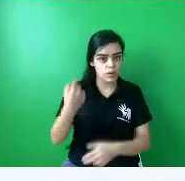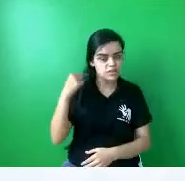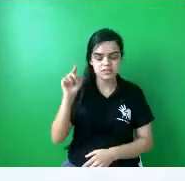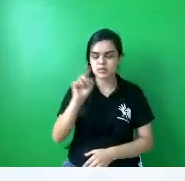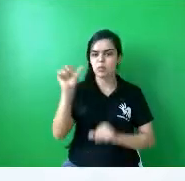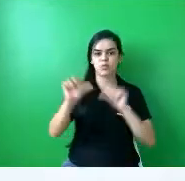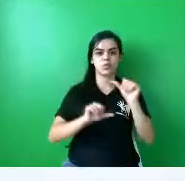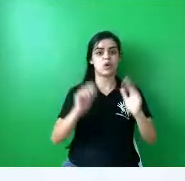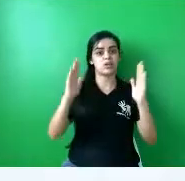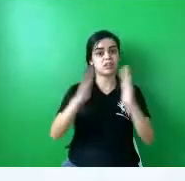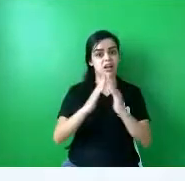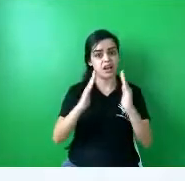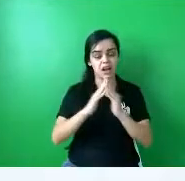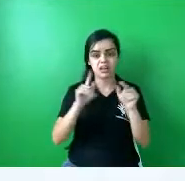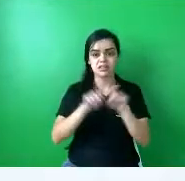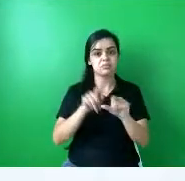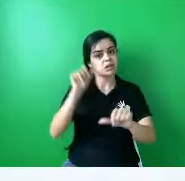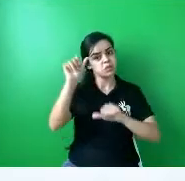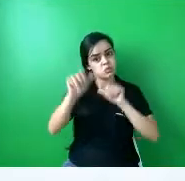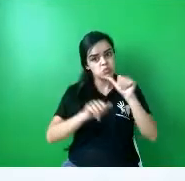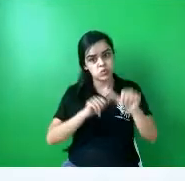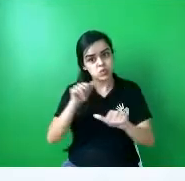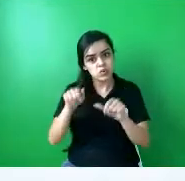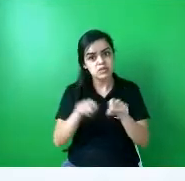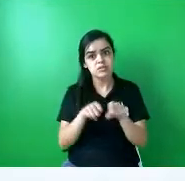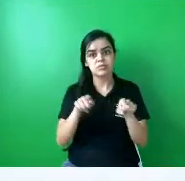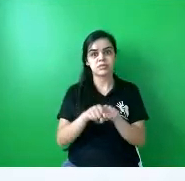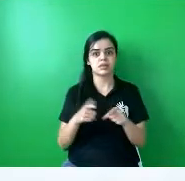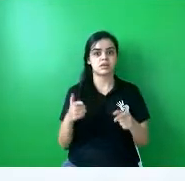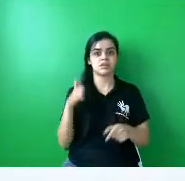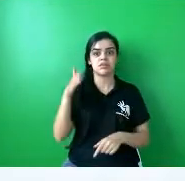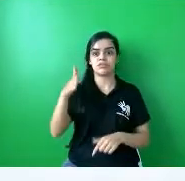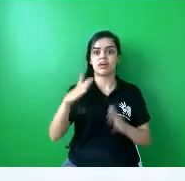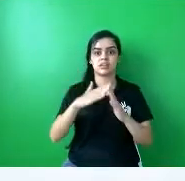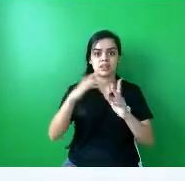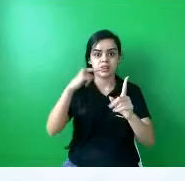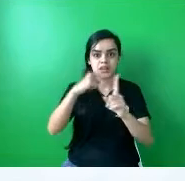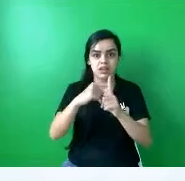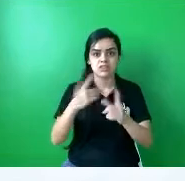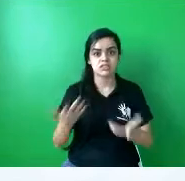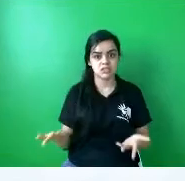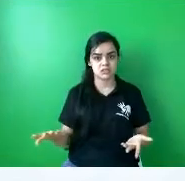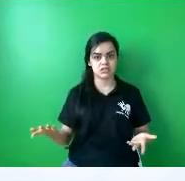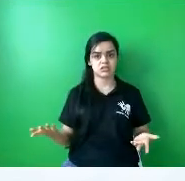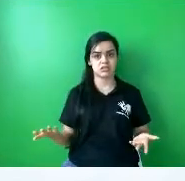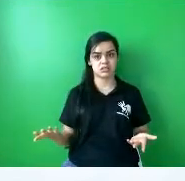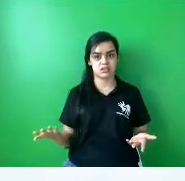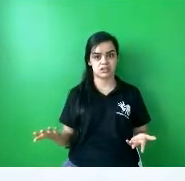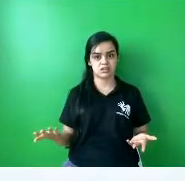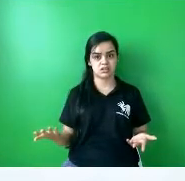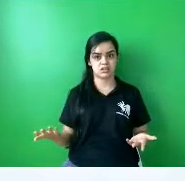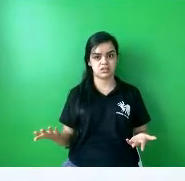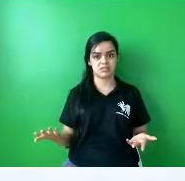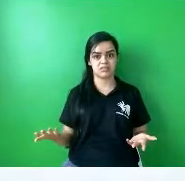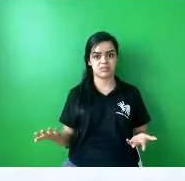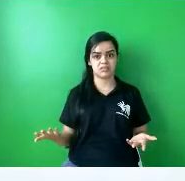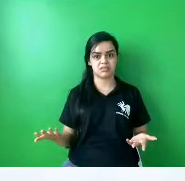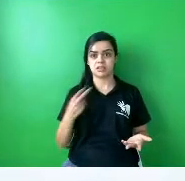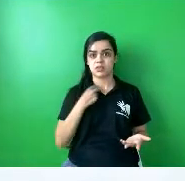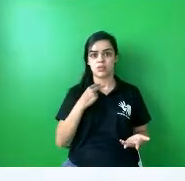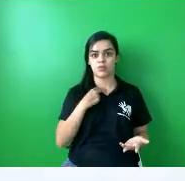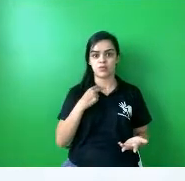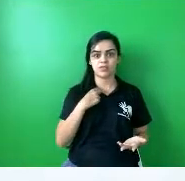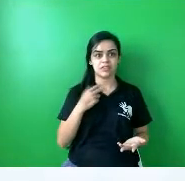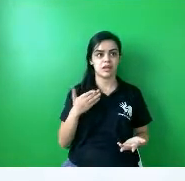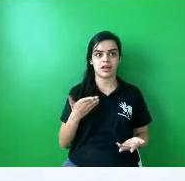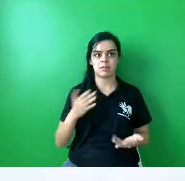na casa de vocês não é como era antes. A gente não vai na igreja. Quando vai na igreja é driving, né? Não dá para entrar